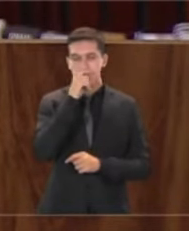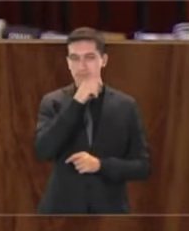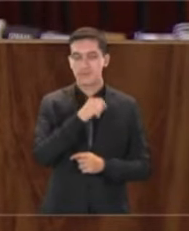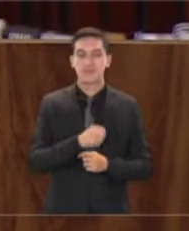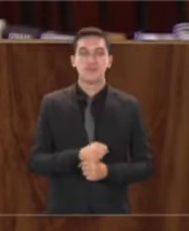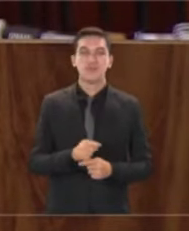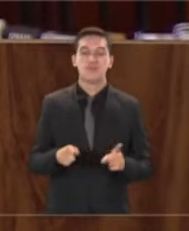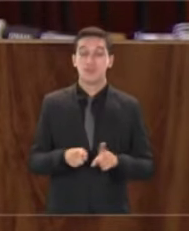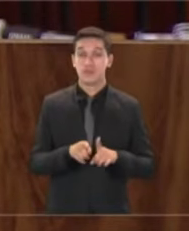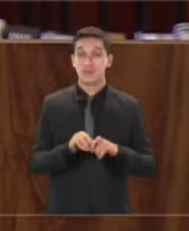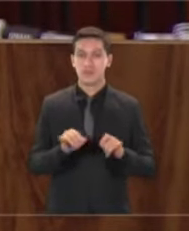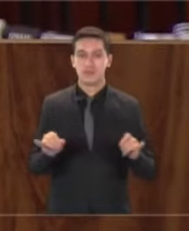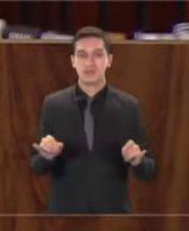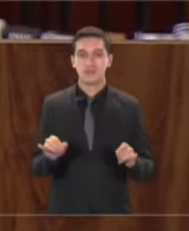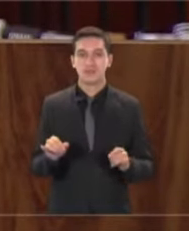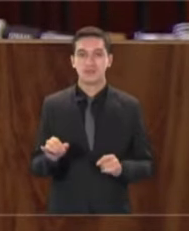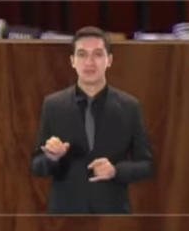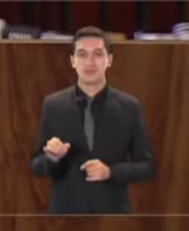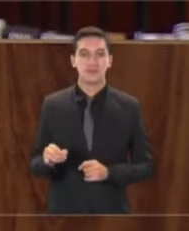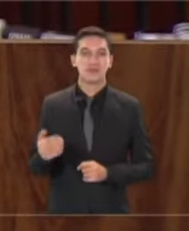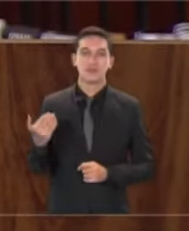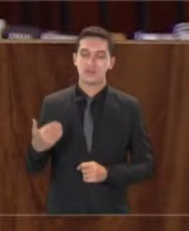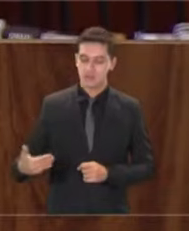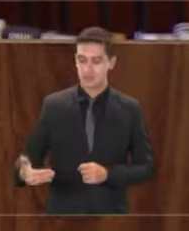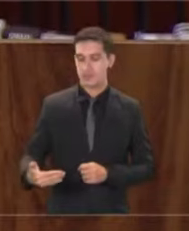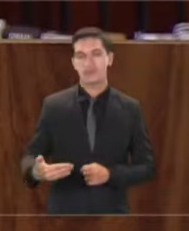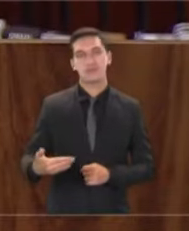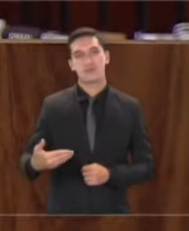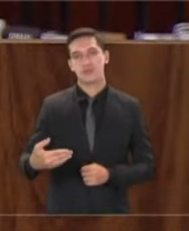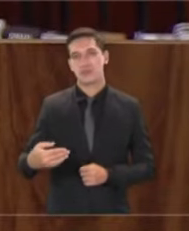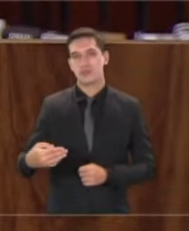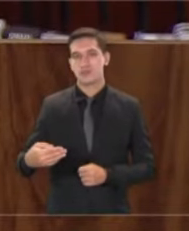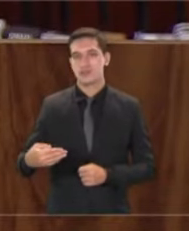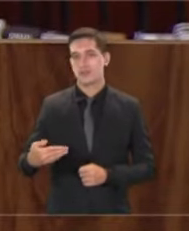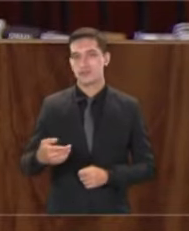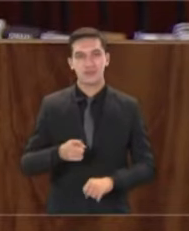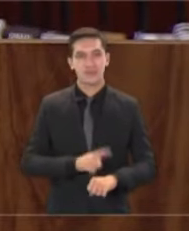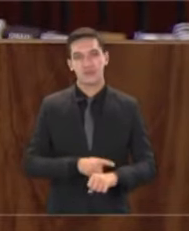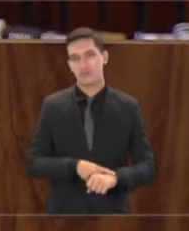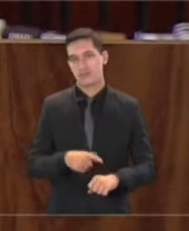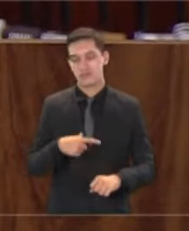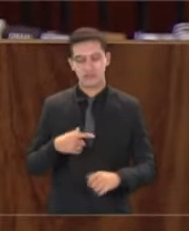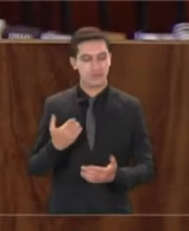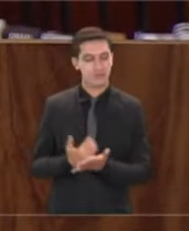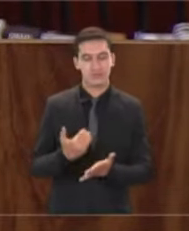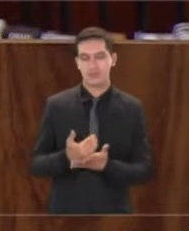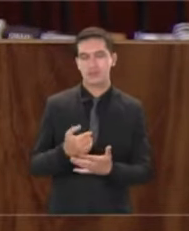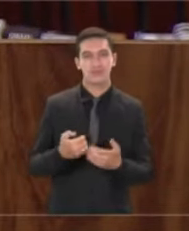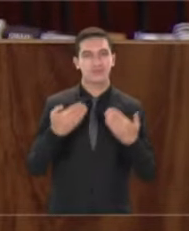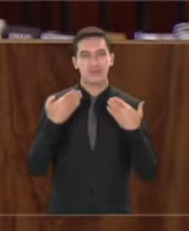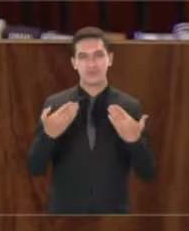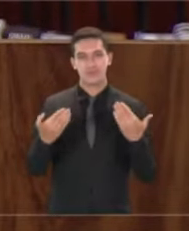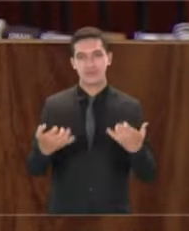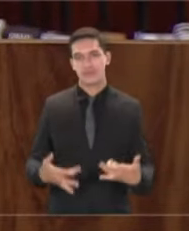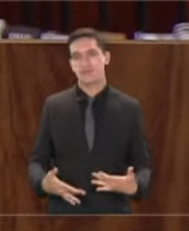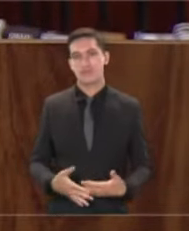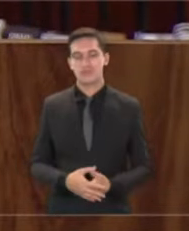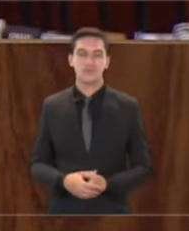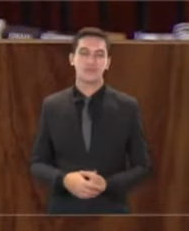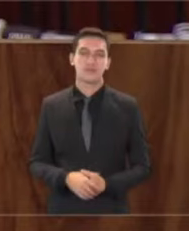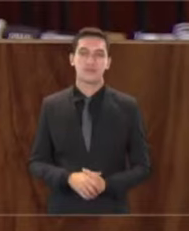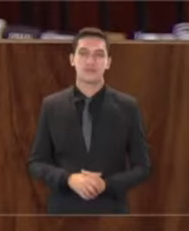aqui, cada minuto do que vem sendo reproduzido. Mas digo,